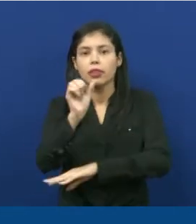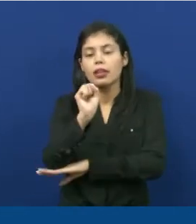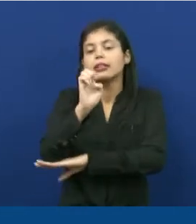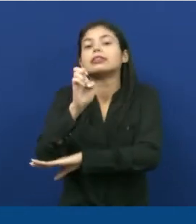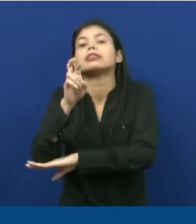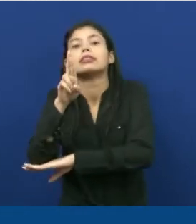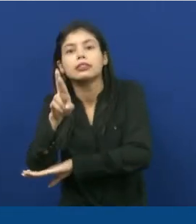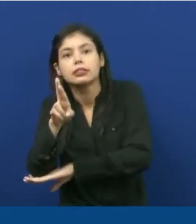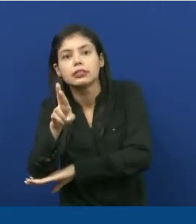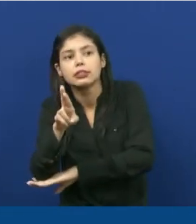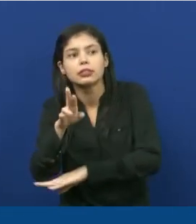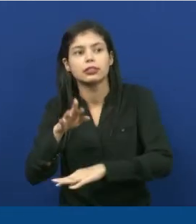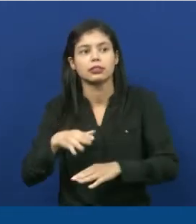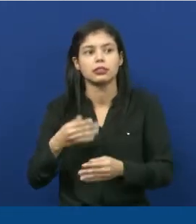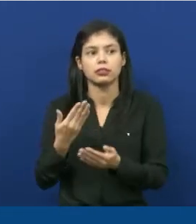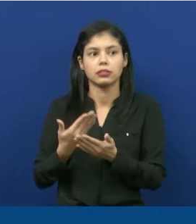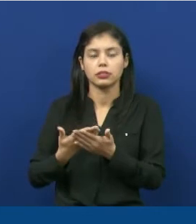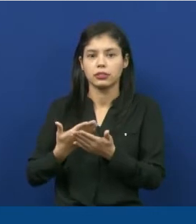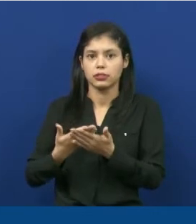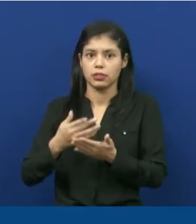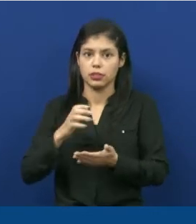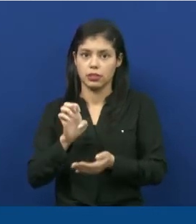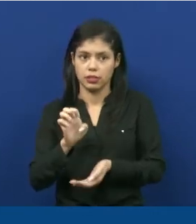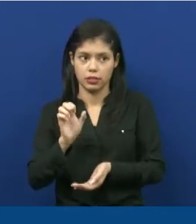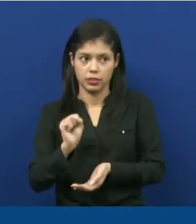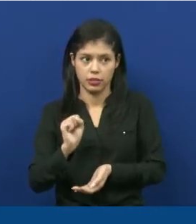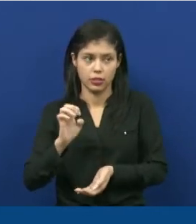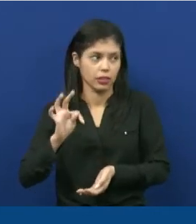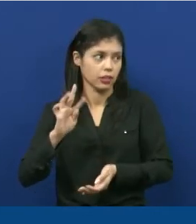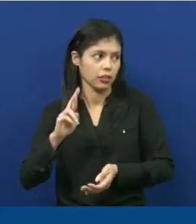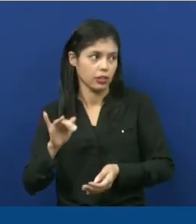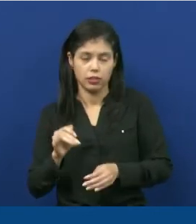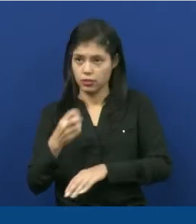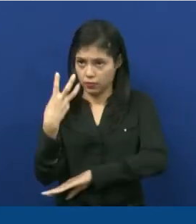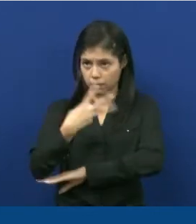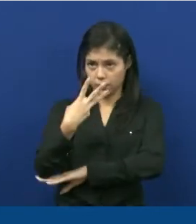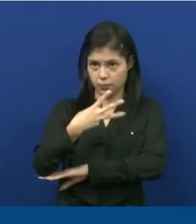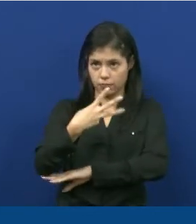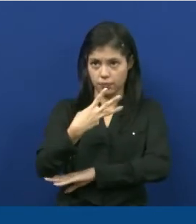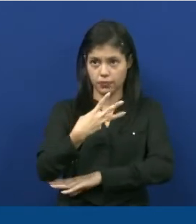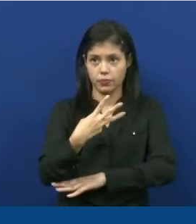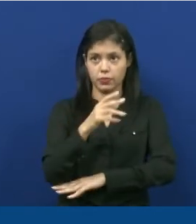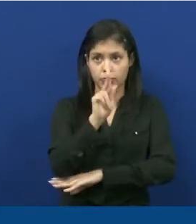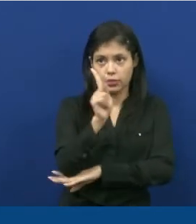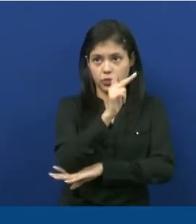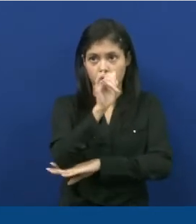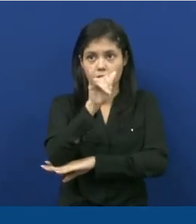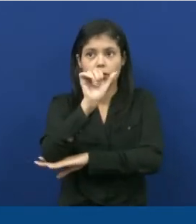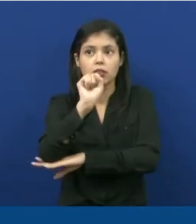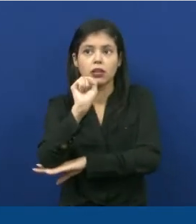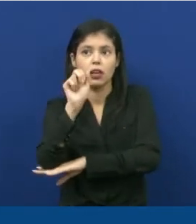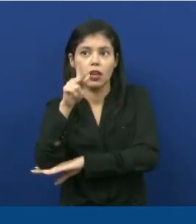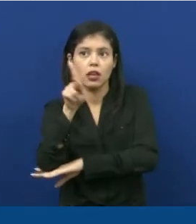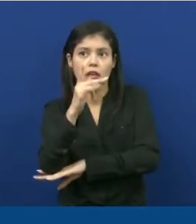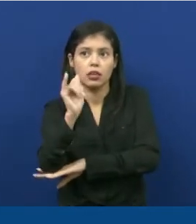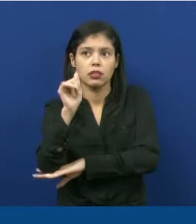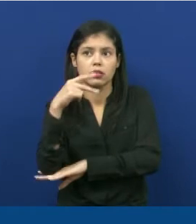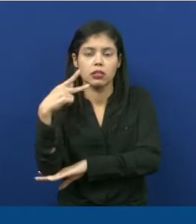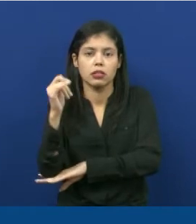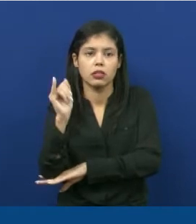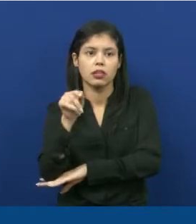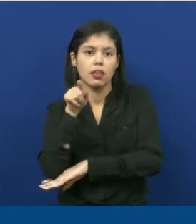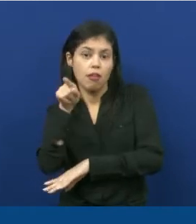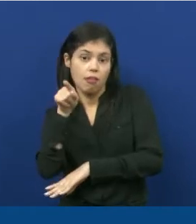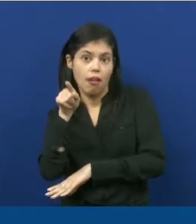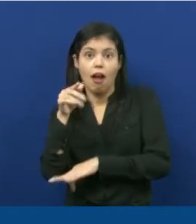um estudante. Então, novamente, tem sentido de ser. A terceira frase. He is happy now. Ele